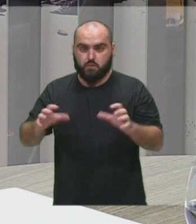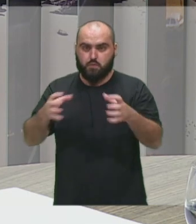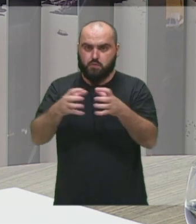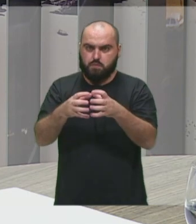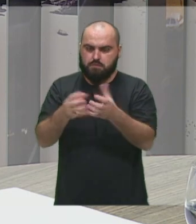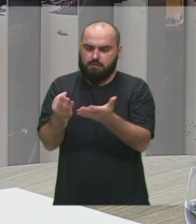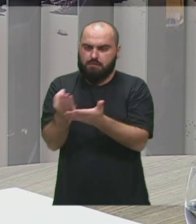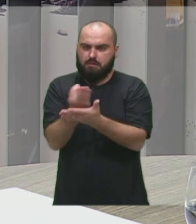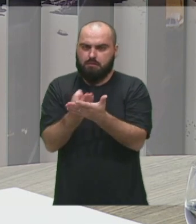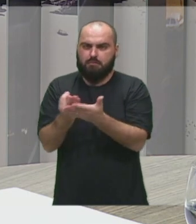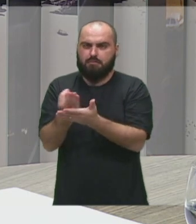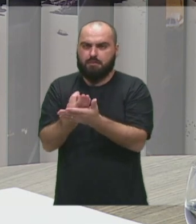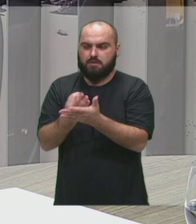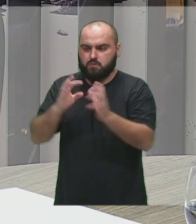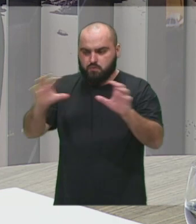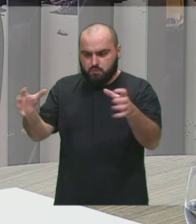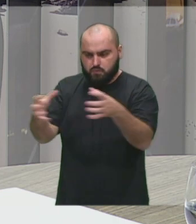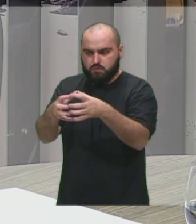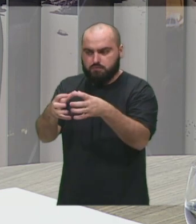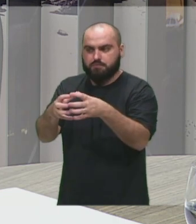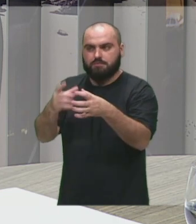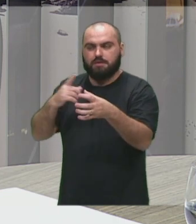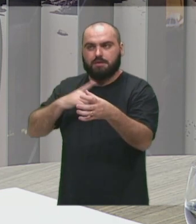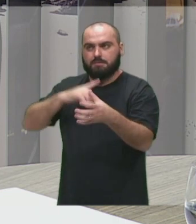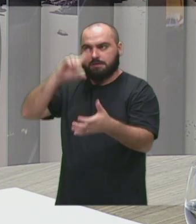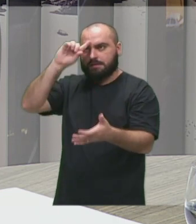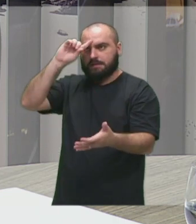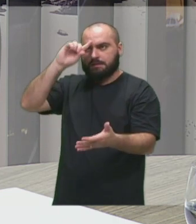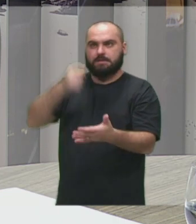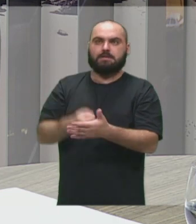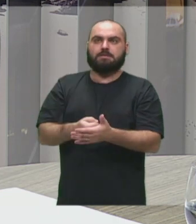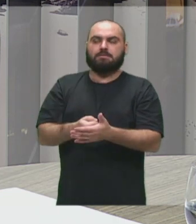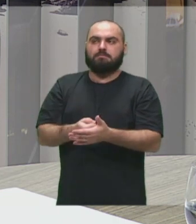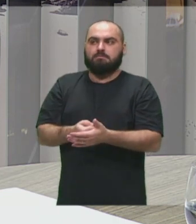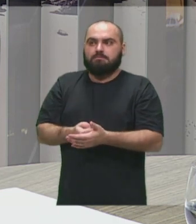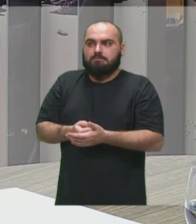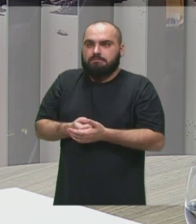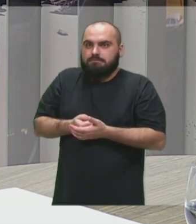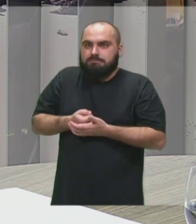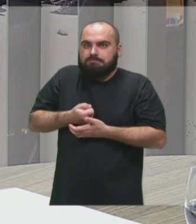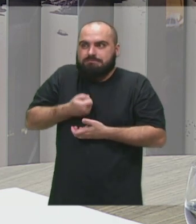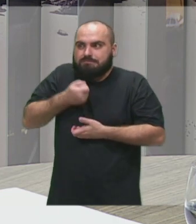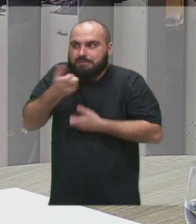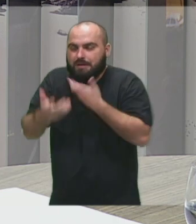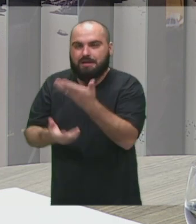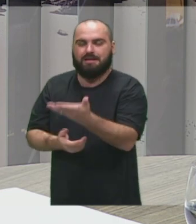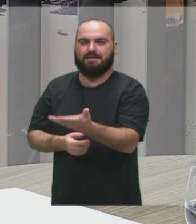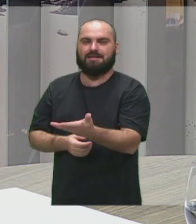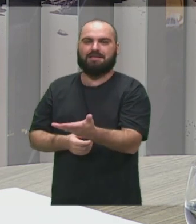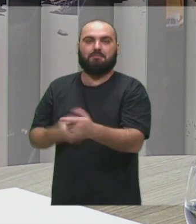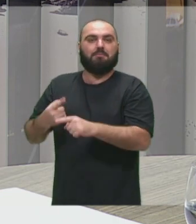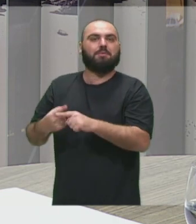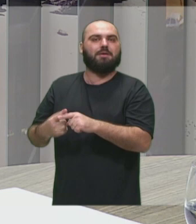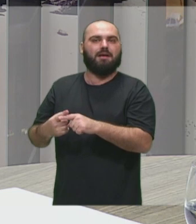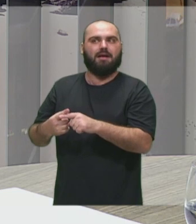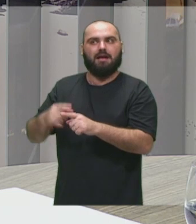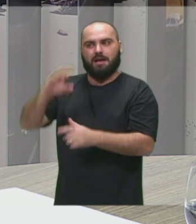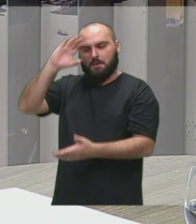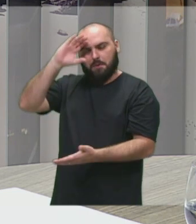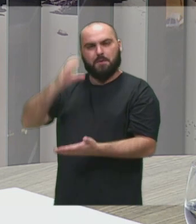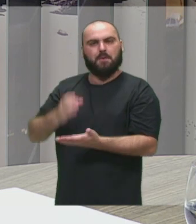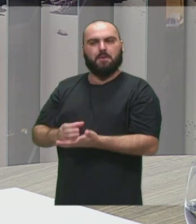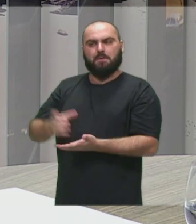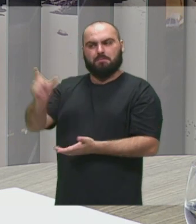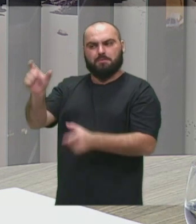senti, naquele grupo de terapia, eu me senti muito acolhida, confiança, Ali eu senti que eu